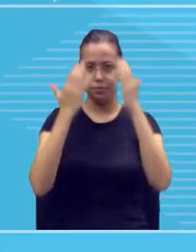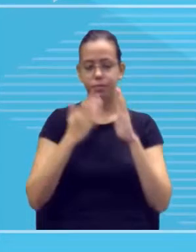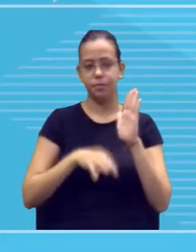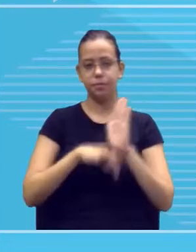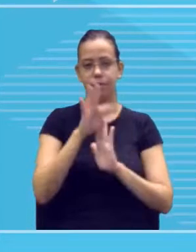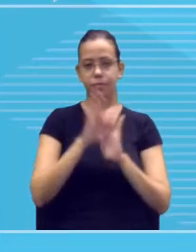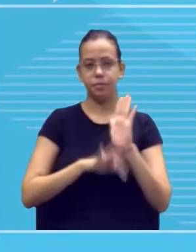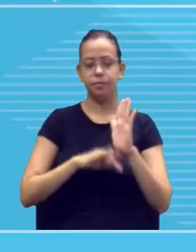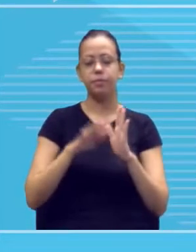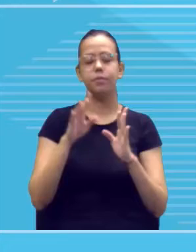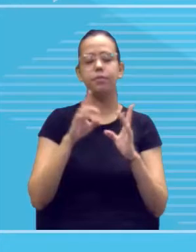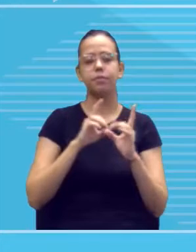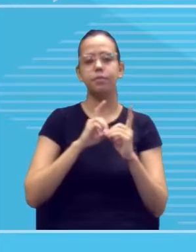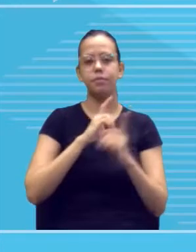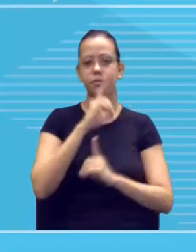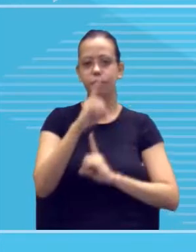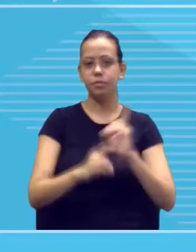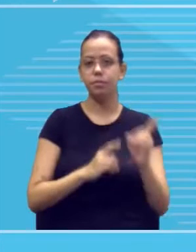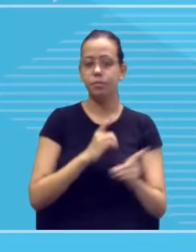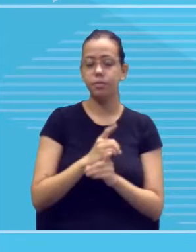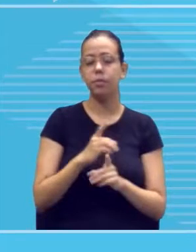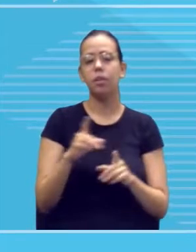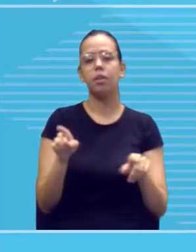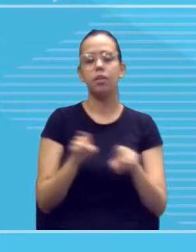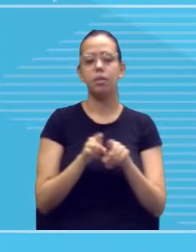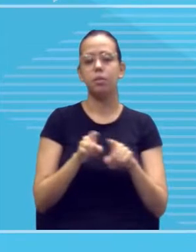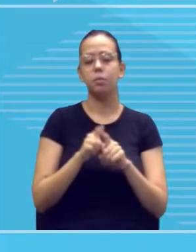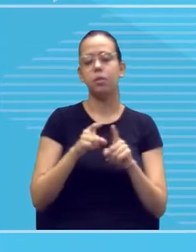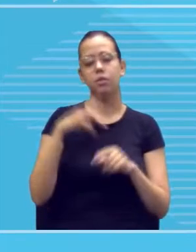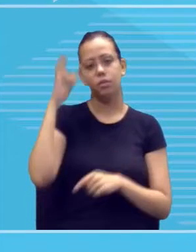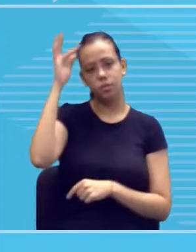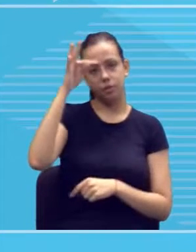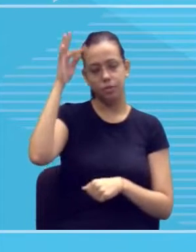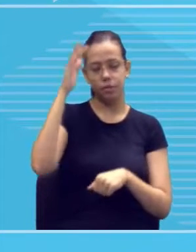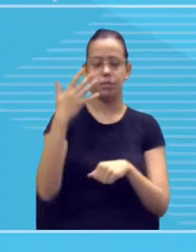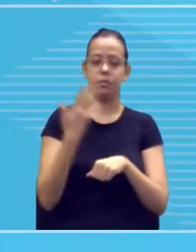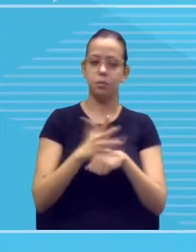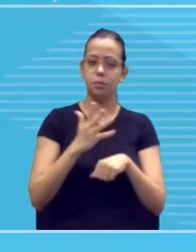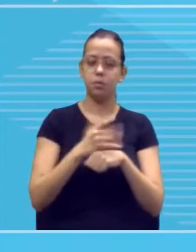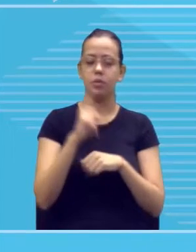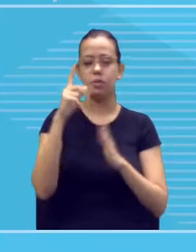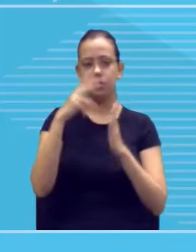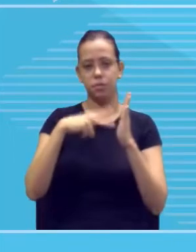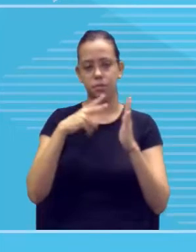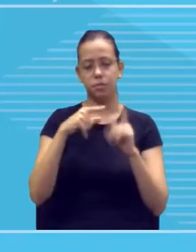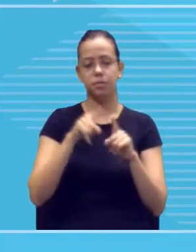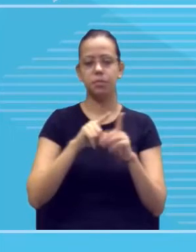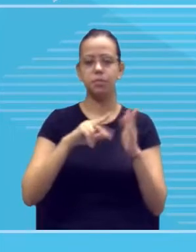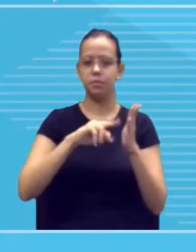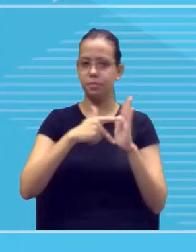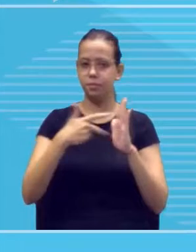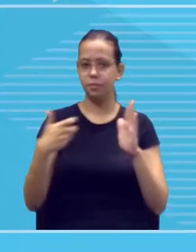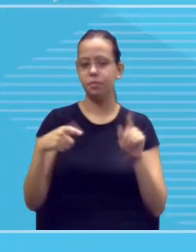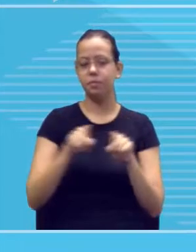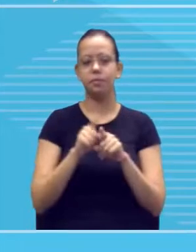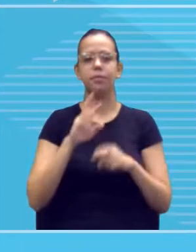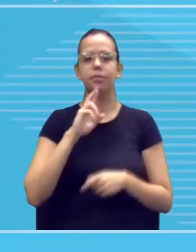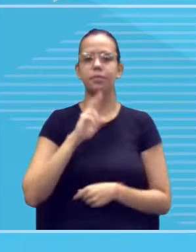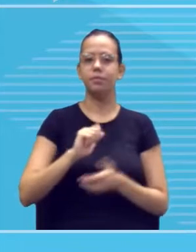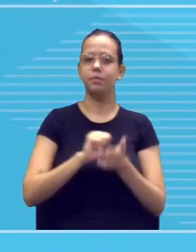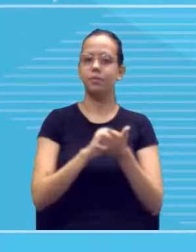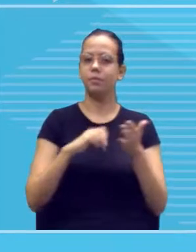bom e da teoria a prática galerinha é leitura interpretação e resolução de questões mesmo não tem muito para onde fugir não